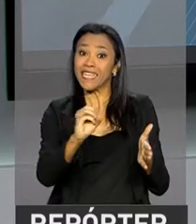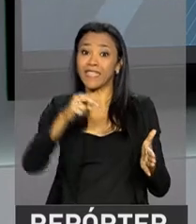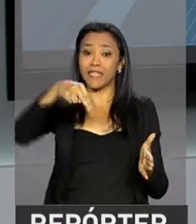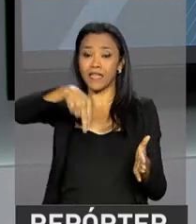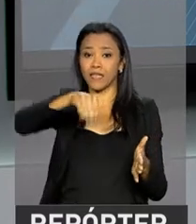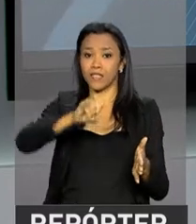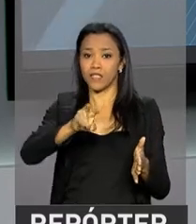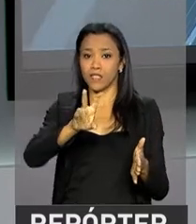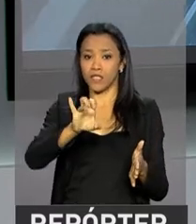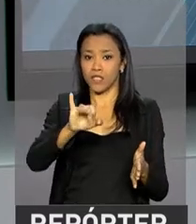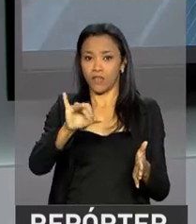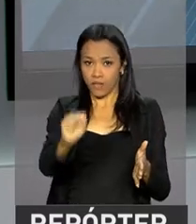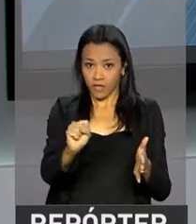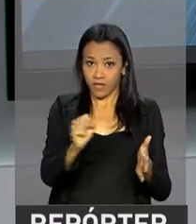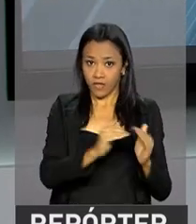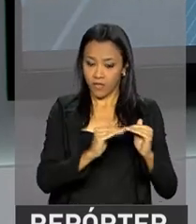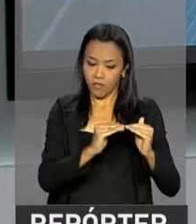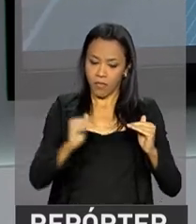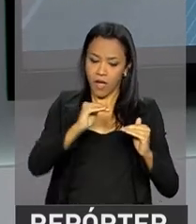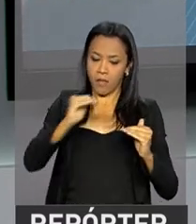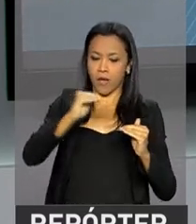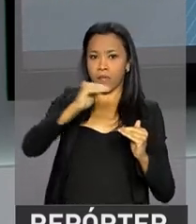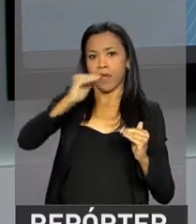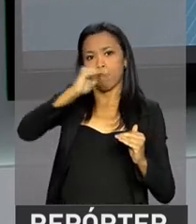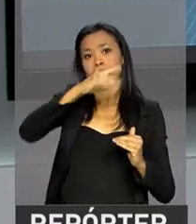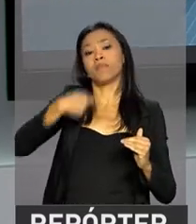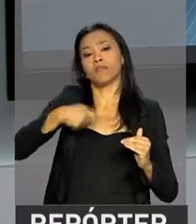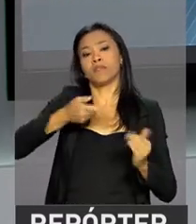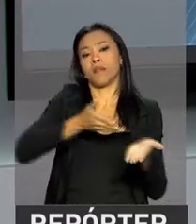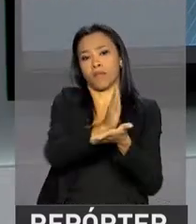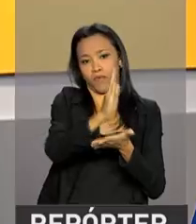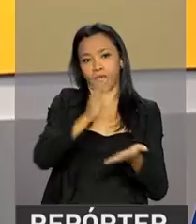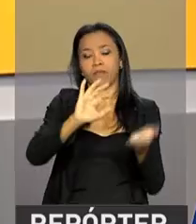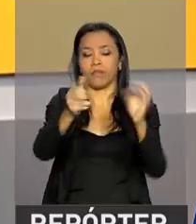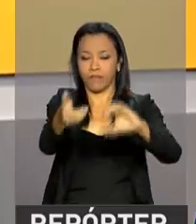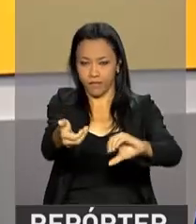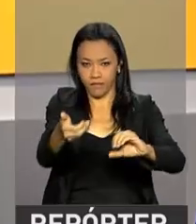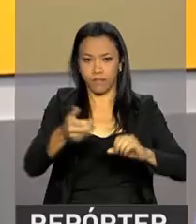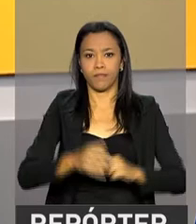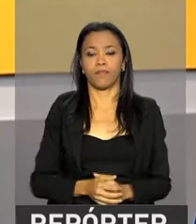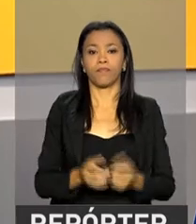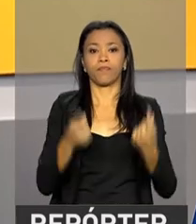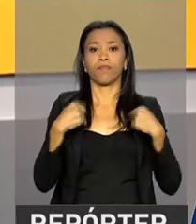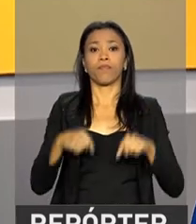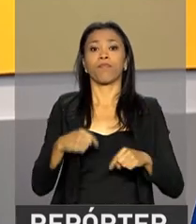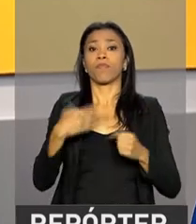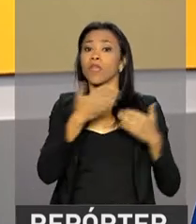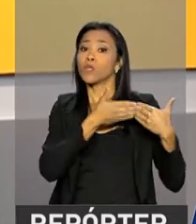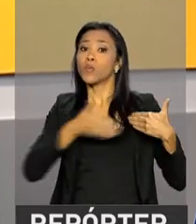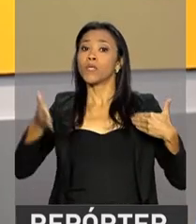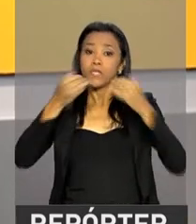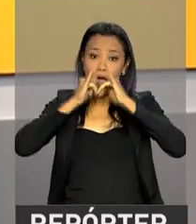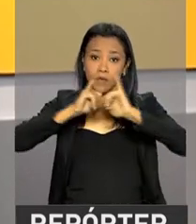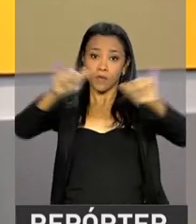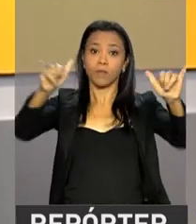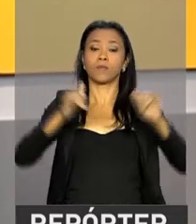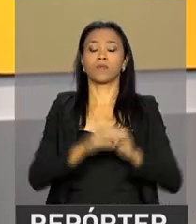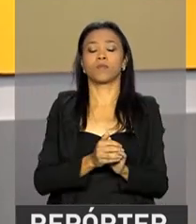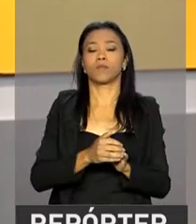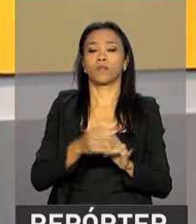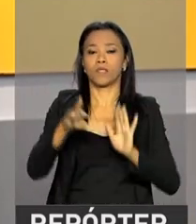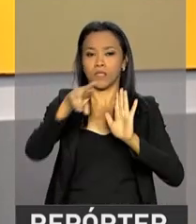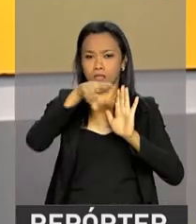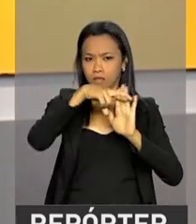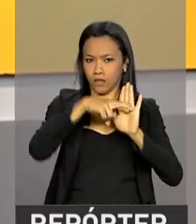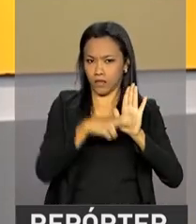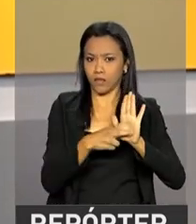terem validade, as medidas terão que ser aprovadas pelo Congresso. Durante o anúncio das medidas, o ministro da Fazenda defendeu